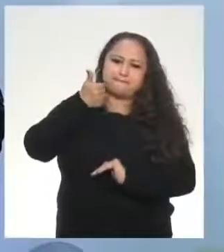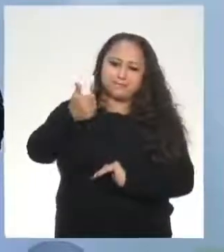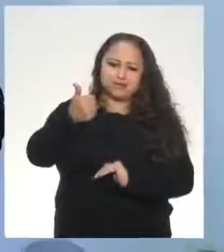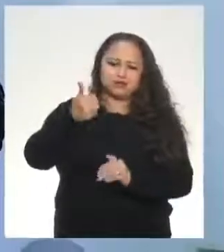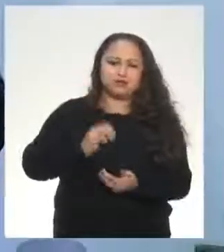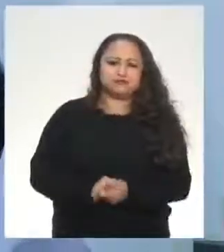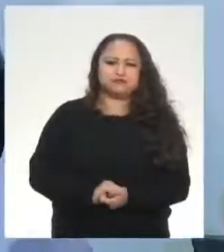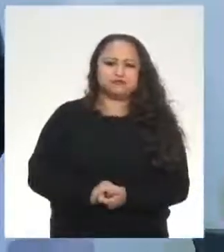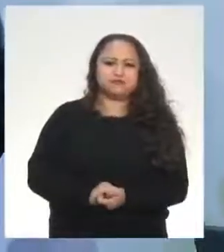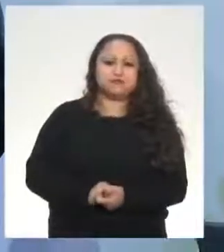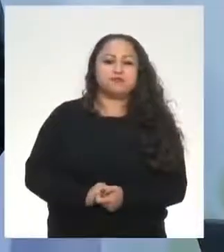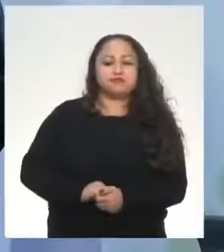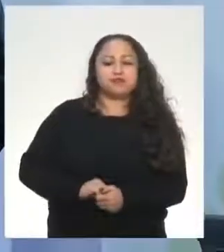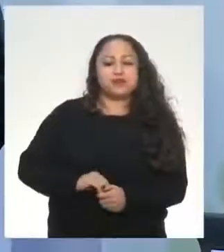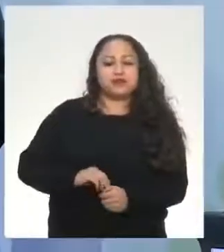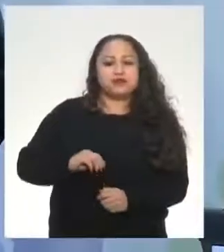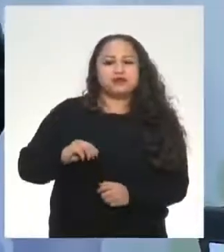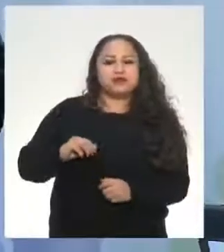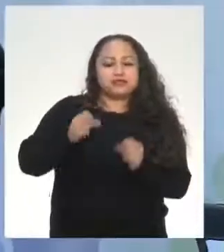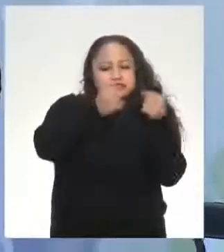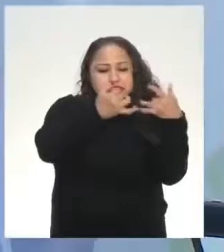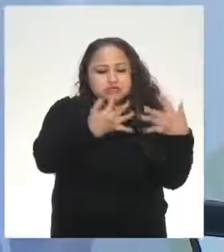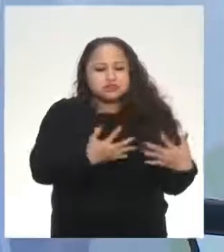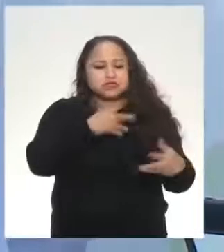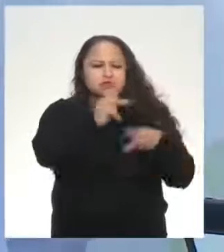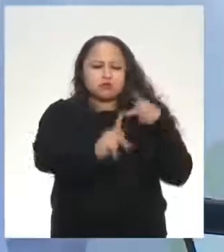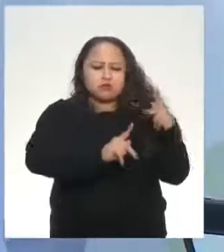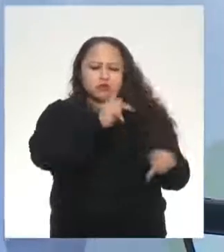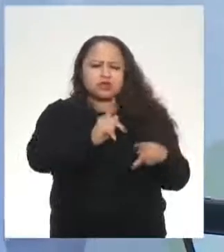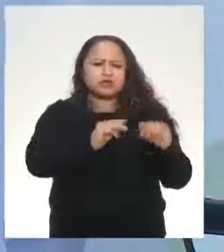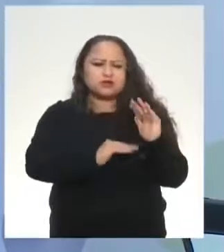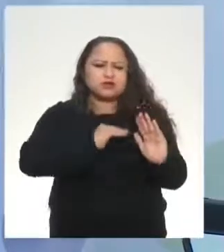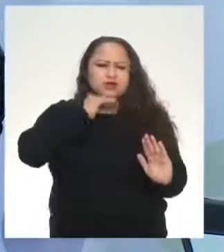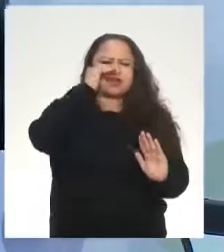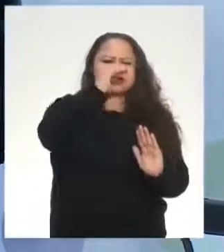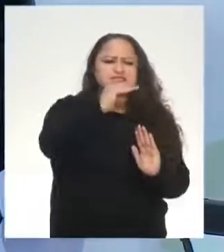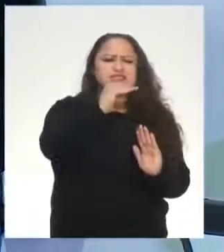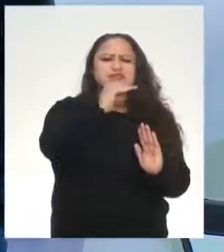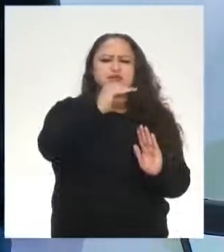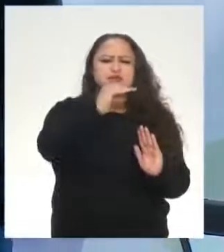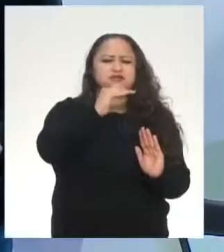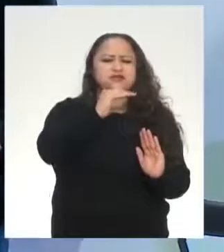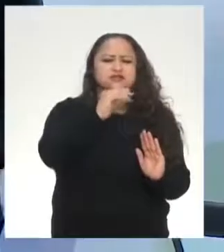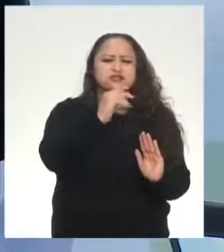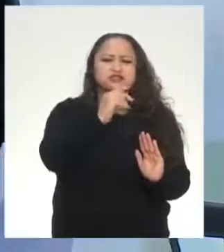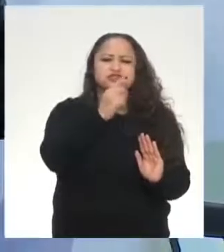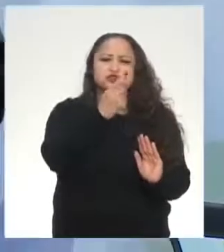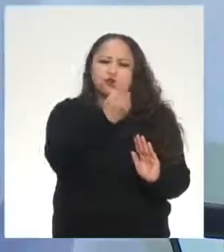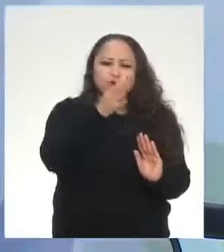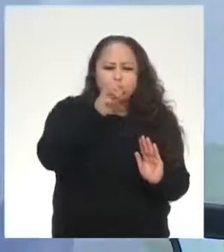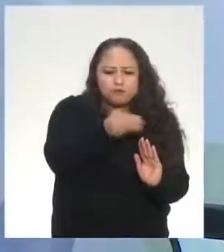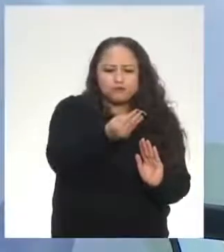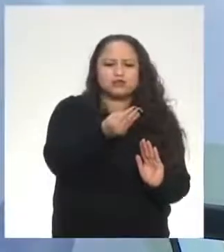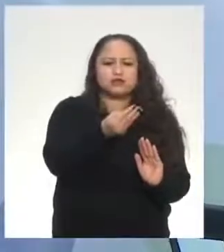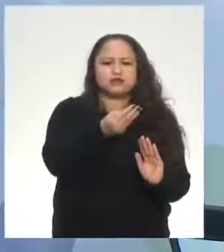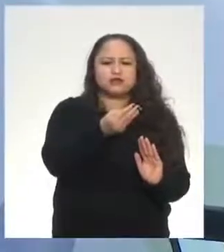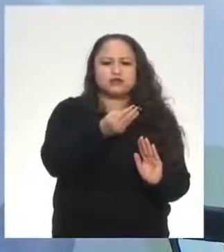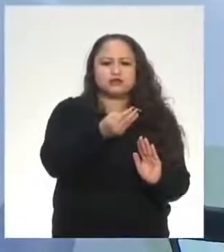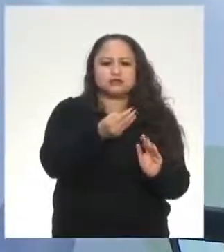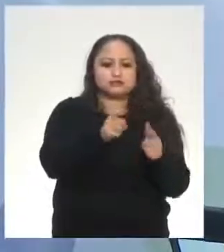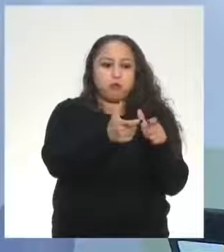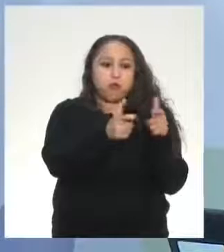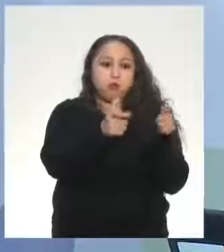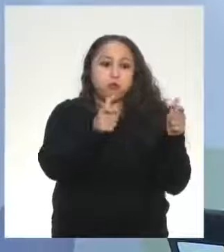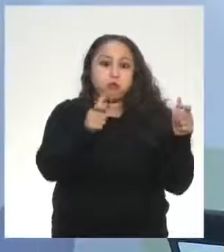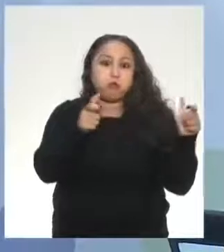com populações acima de 1 milhão de habitantes, são conhecidas aí como megacidades. Então, megacidades são cidades com